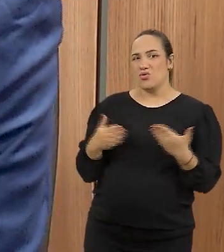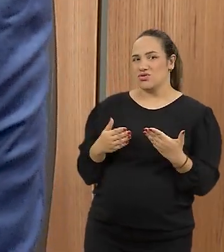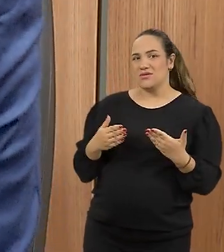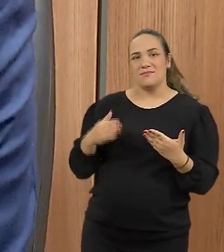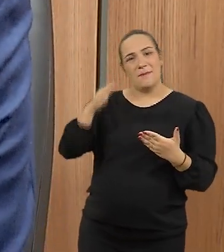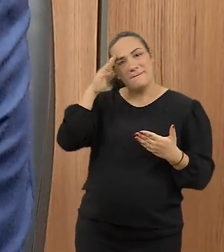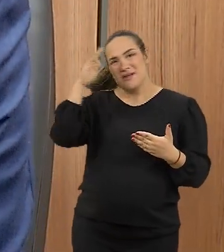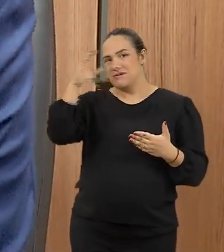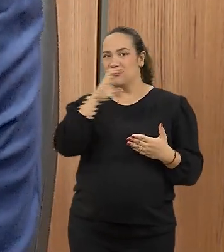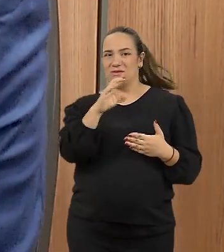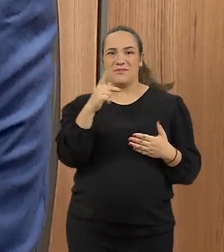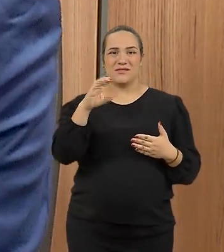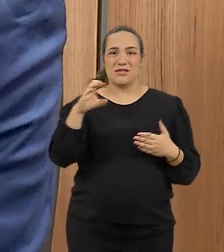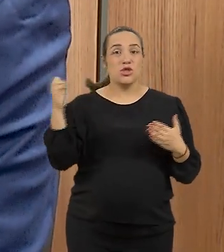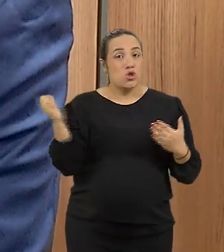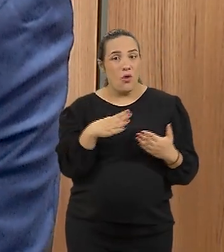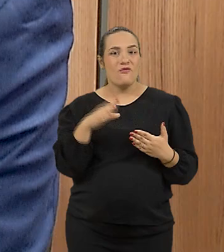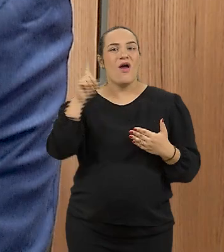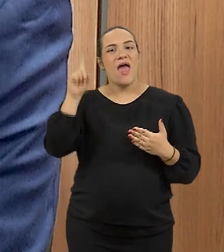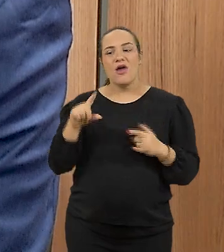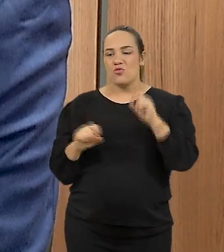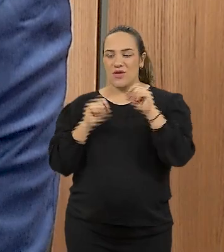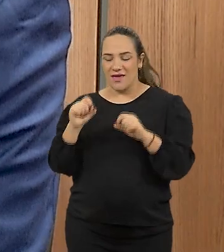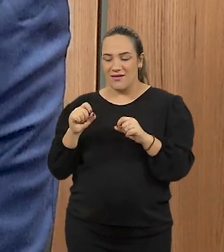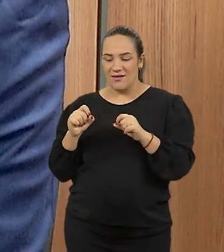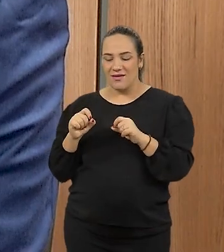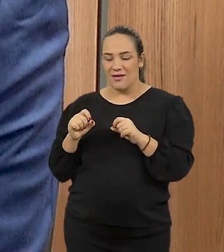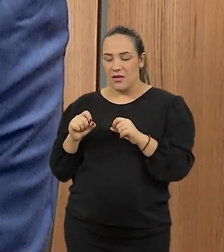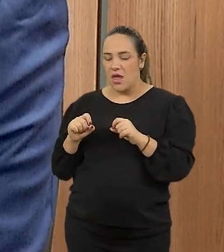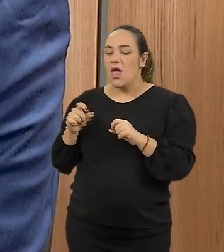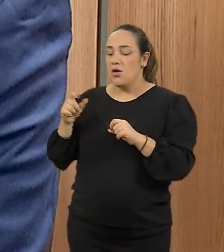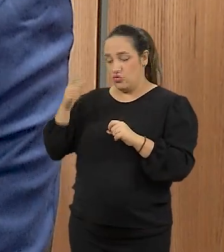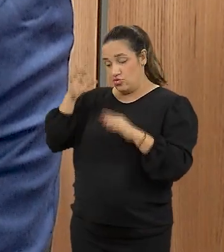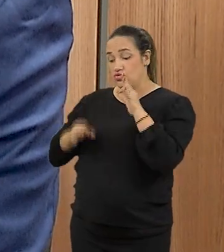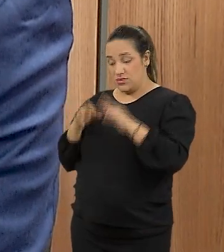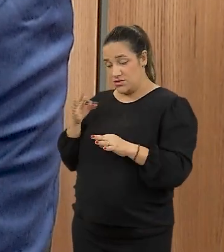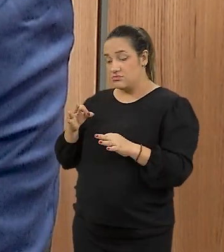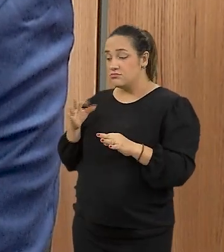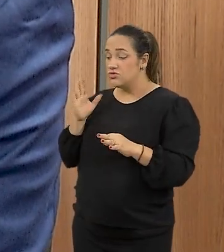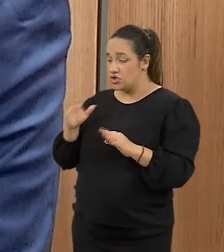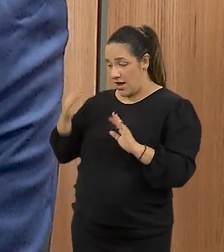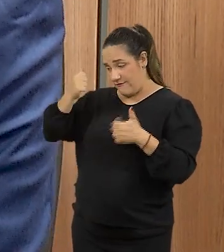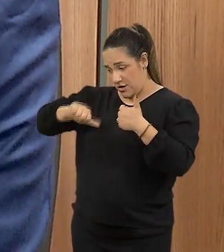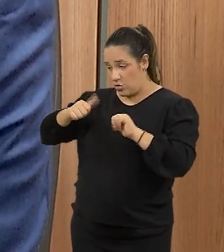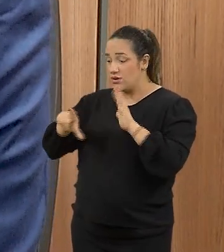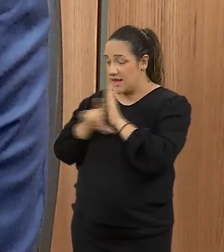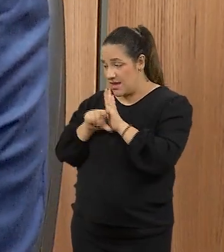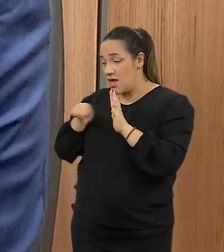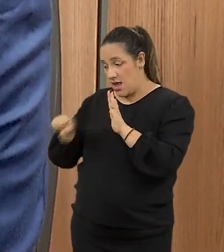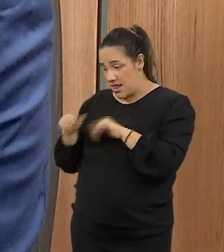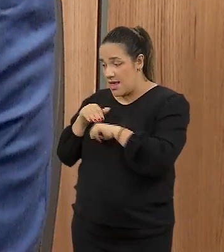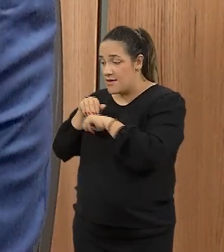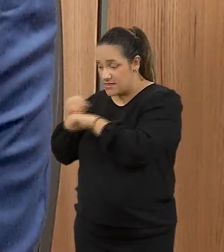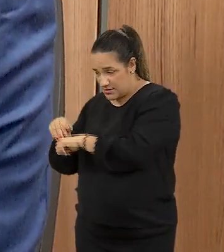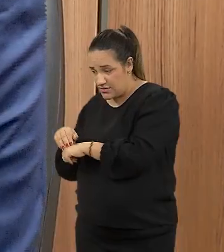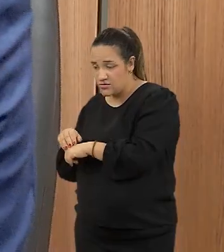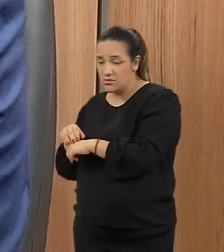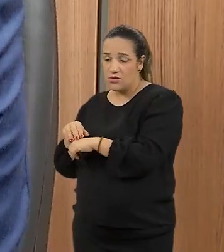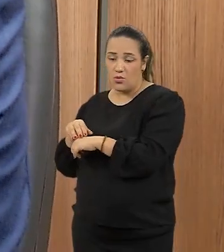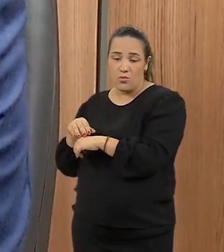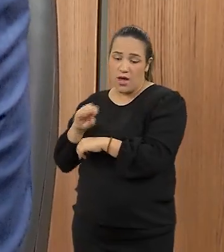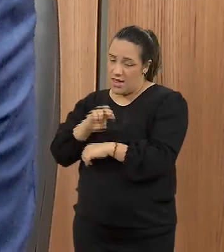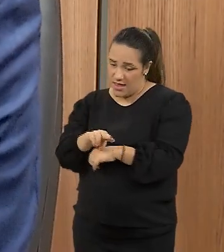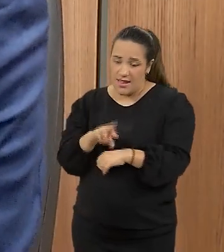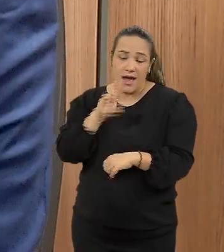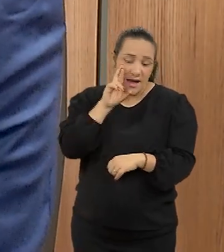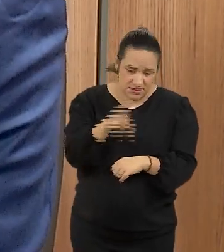toque desse novo código é essa busca por uma efetividade. Porque eu sou da passei por